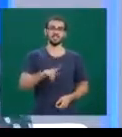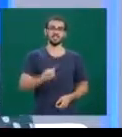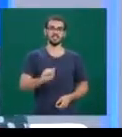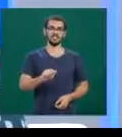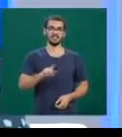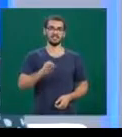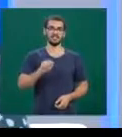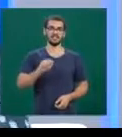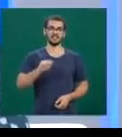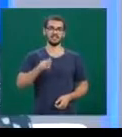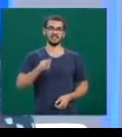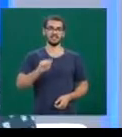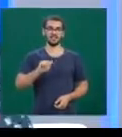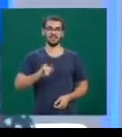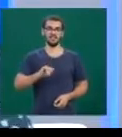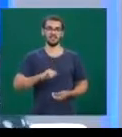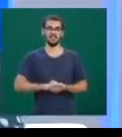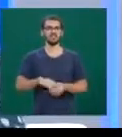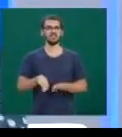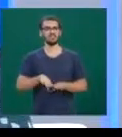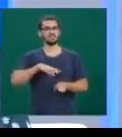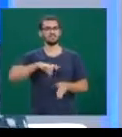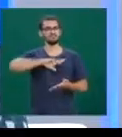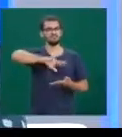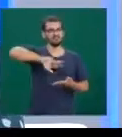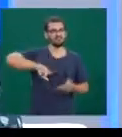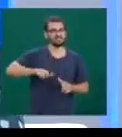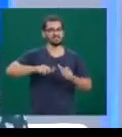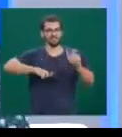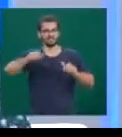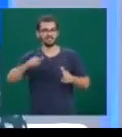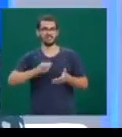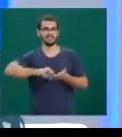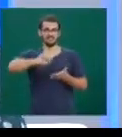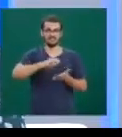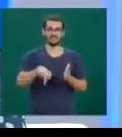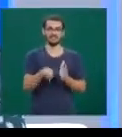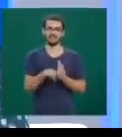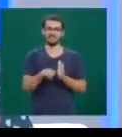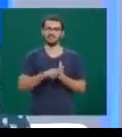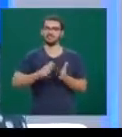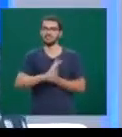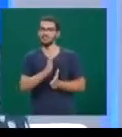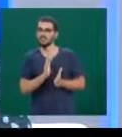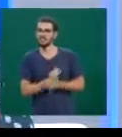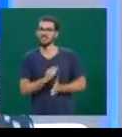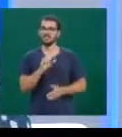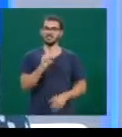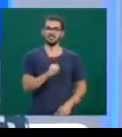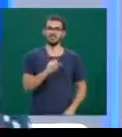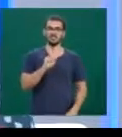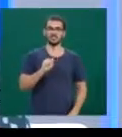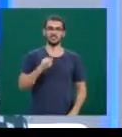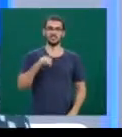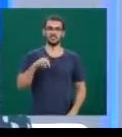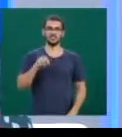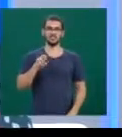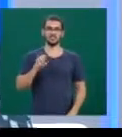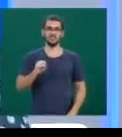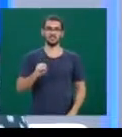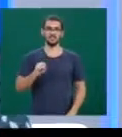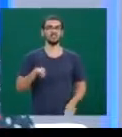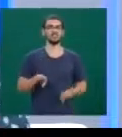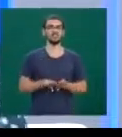a fofa Paula Pimenta e vários outros escritores de Araxá que eu adoro muito, José Santos, Rafael